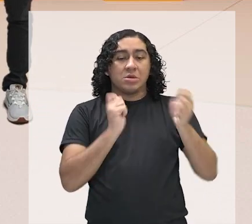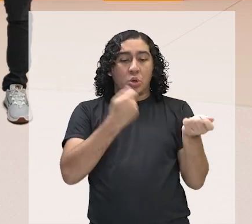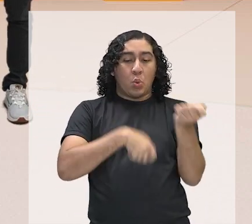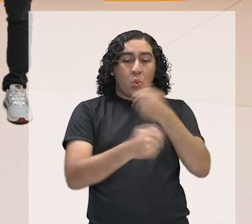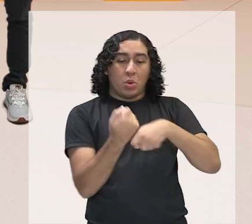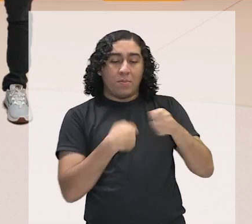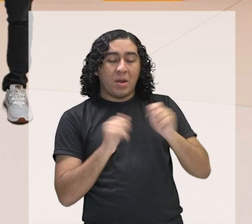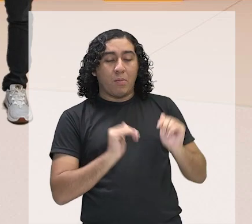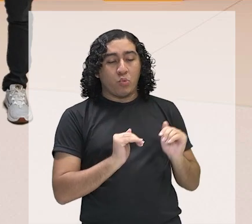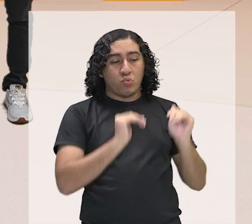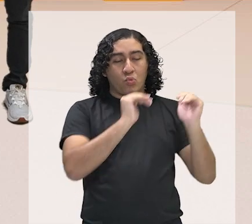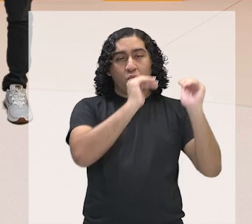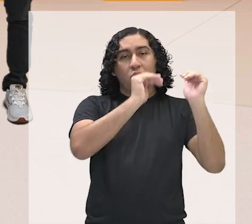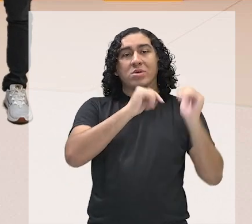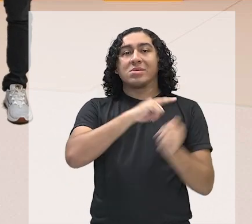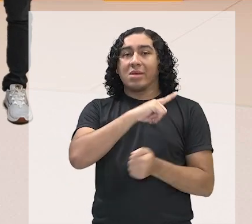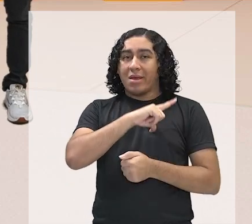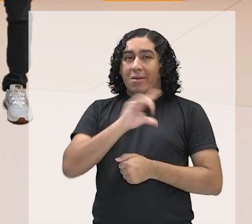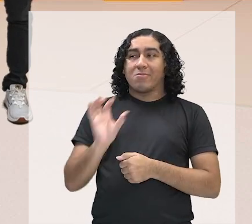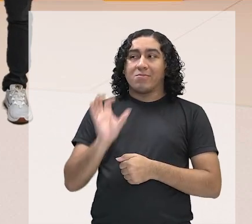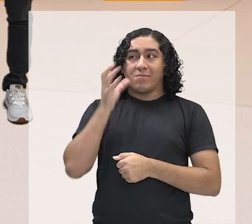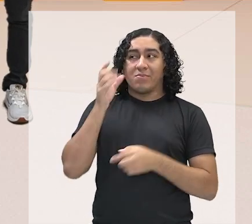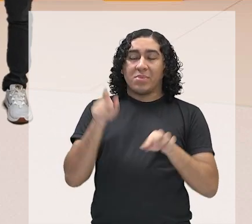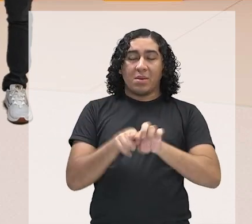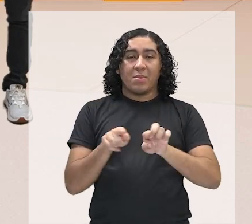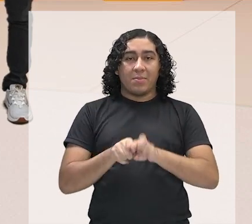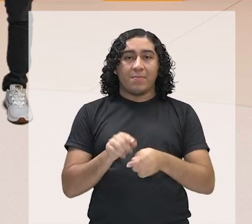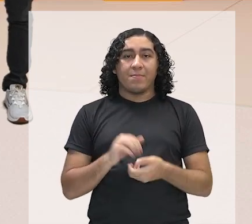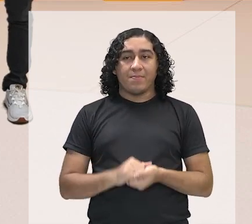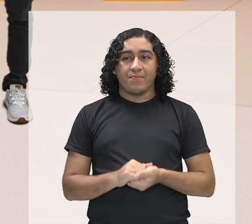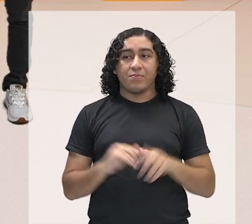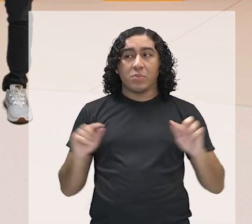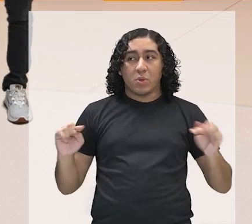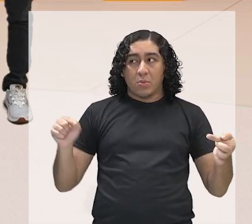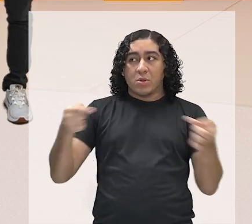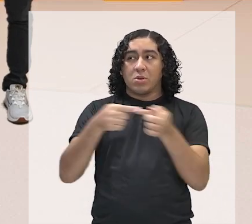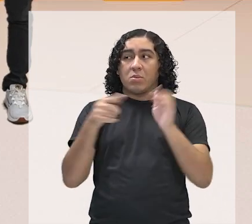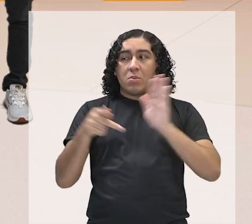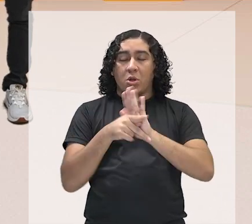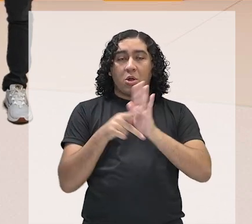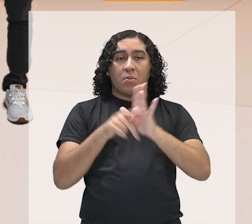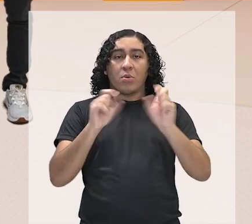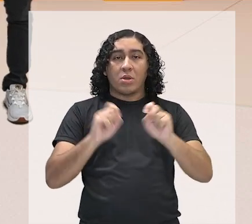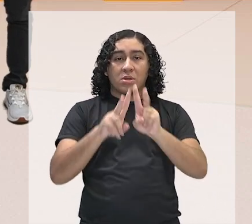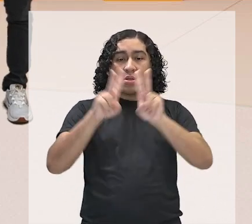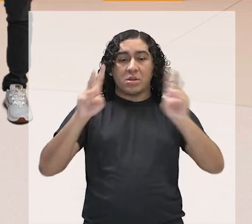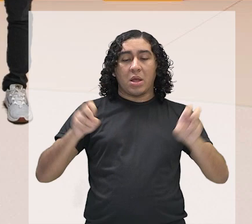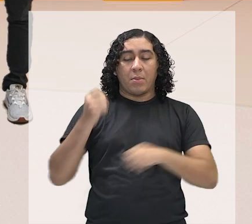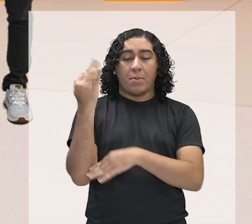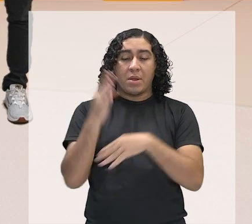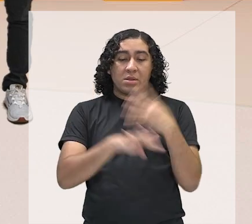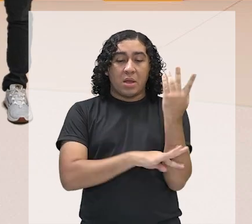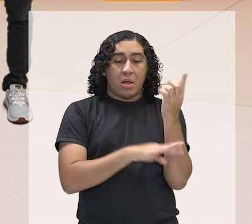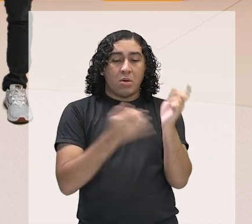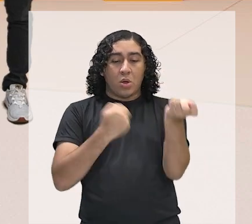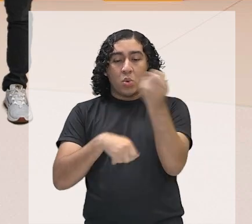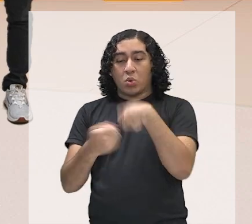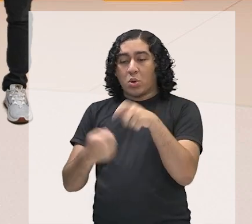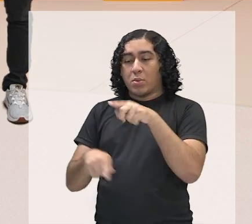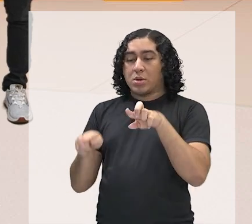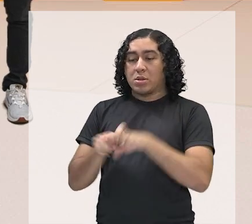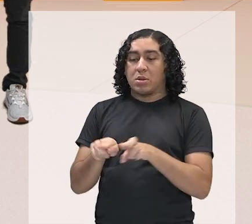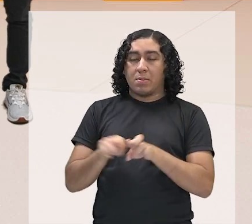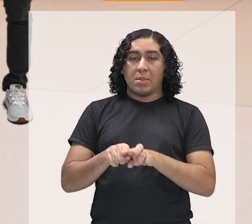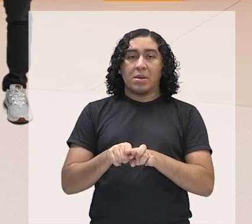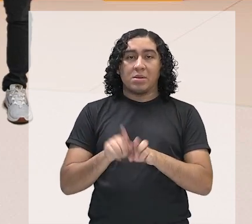para o crescimento econômico, tá? Atrelando ali questões ambientais, questões econômicas e questões